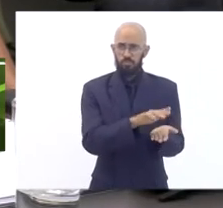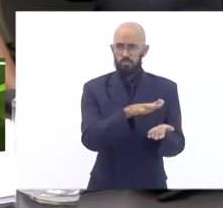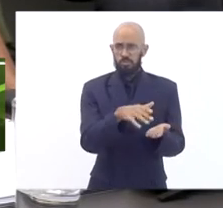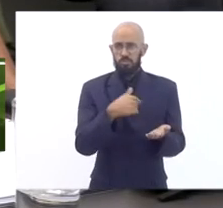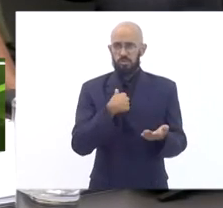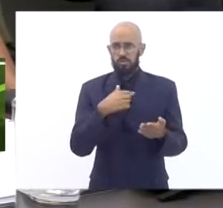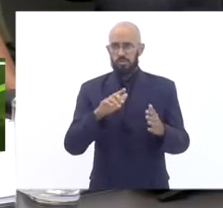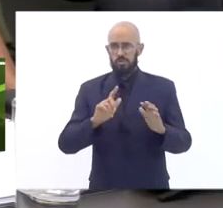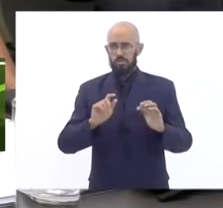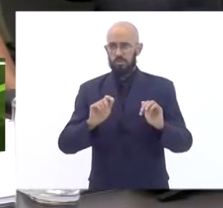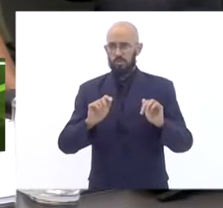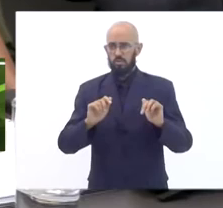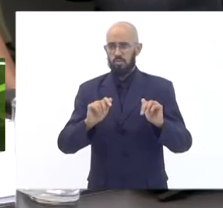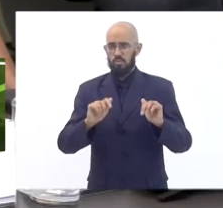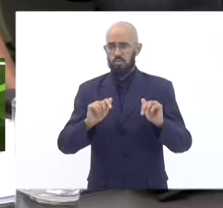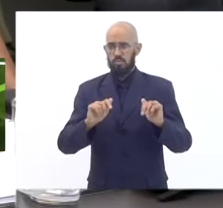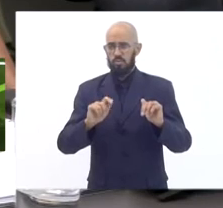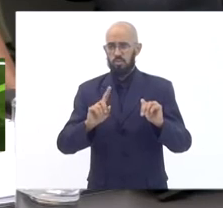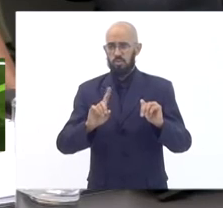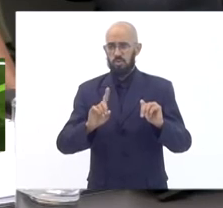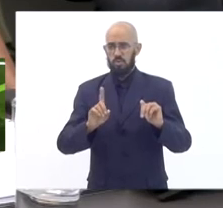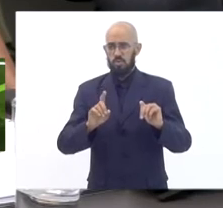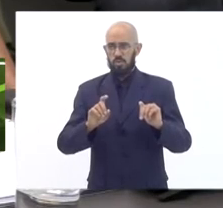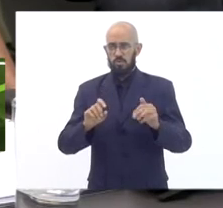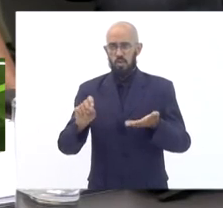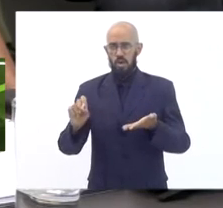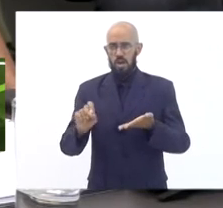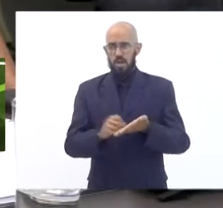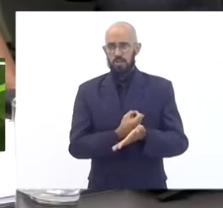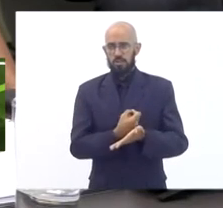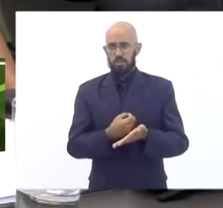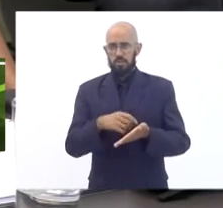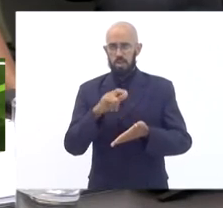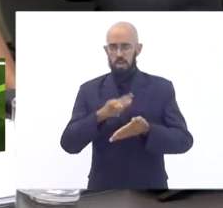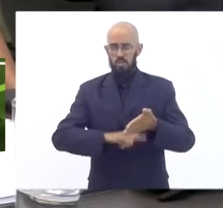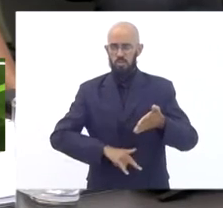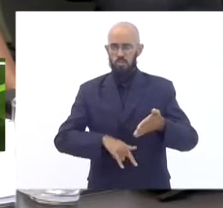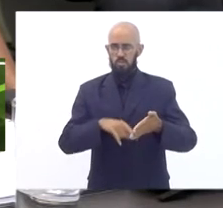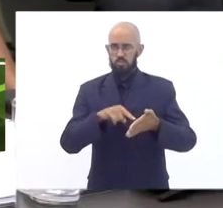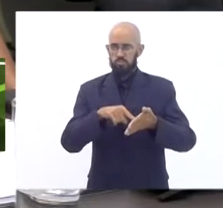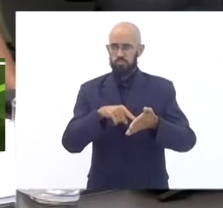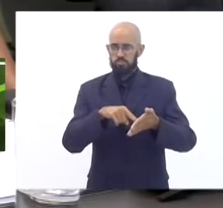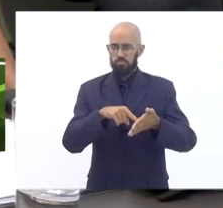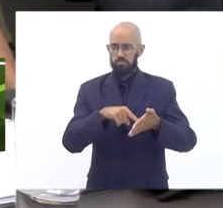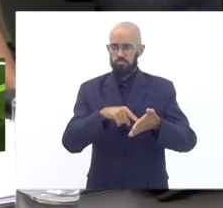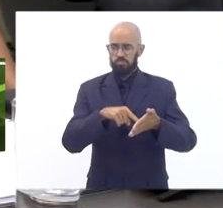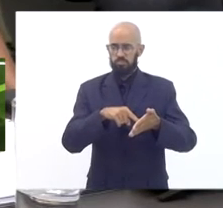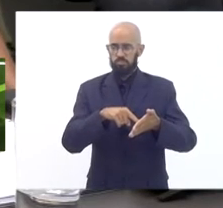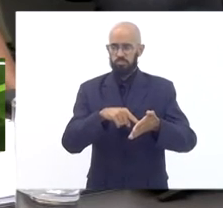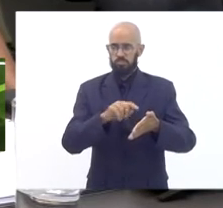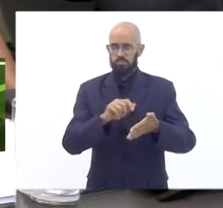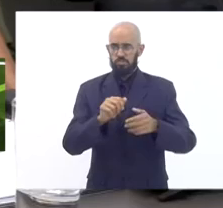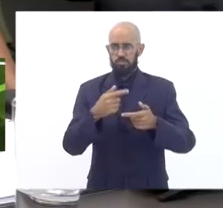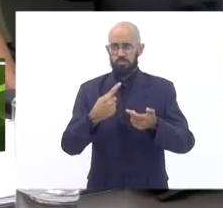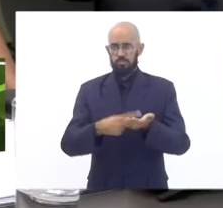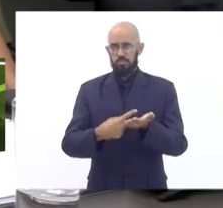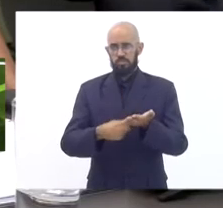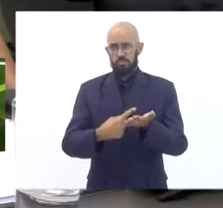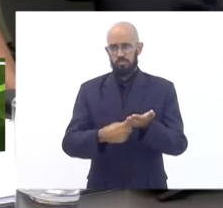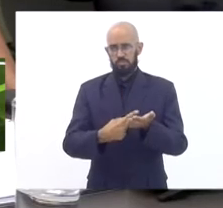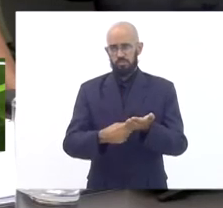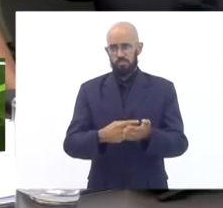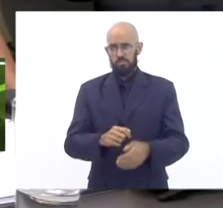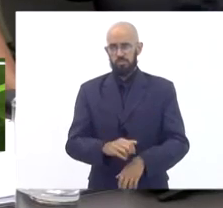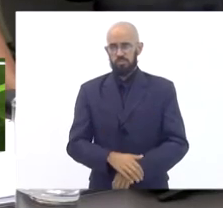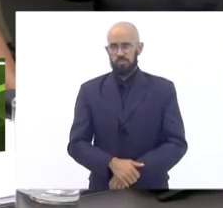Eu só estou, não irei simplesmente assinar esse aditamento que está sendo negociado. É muito